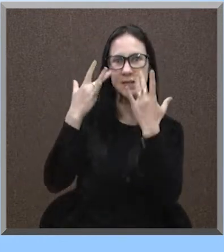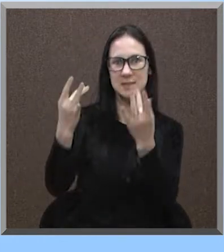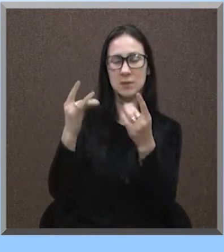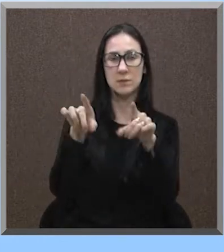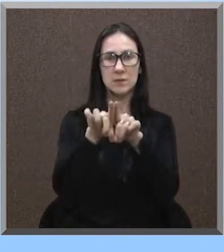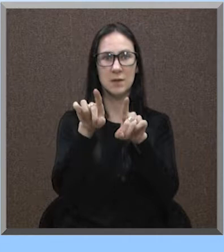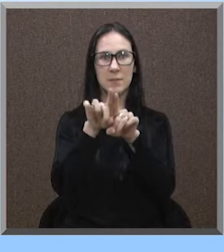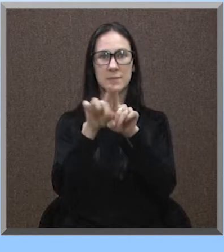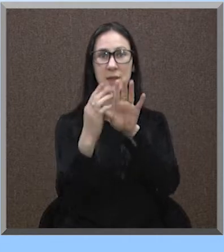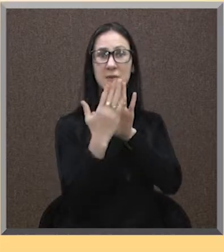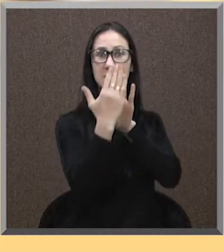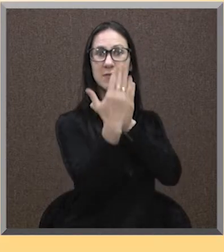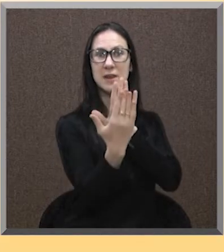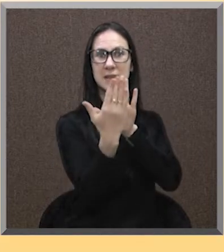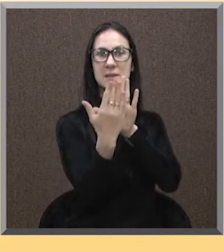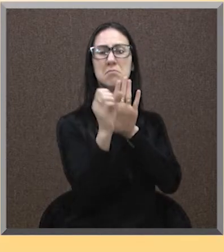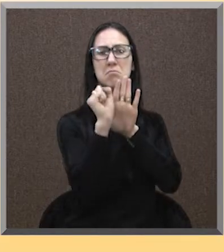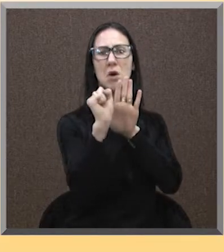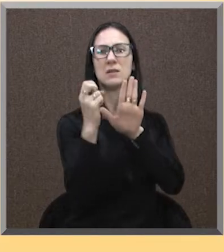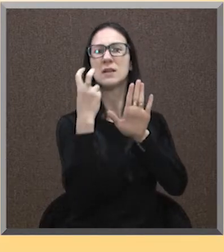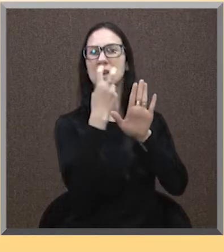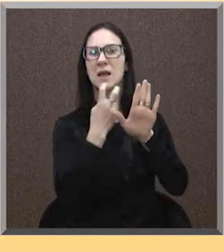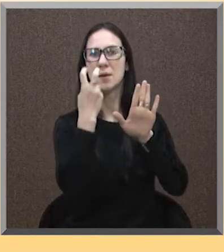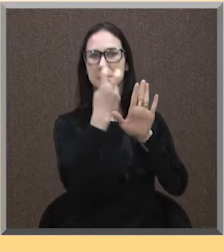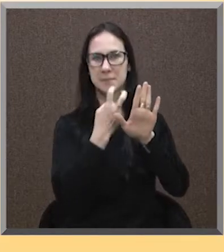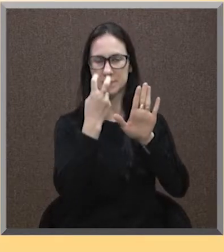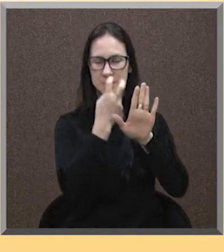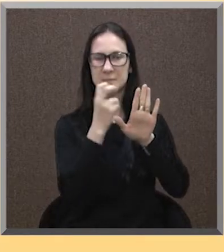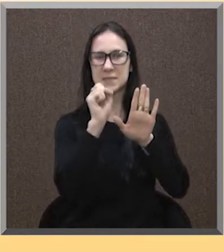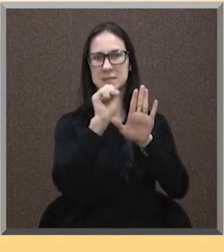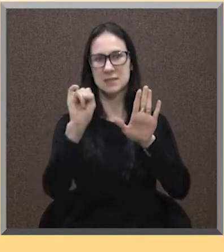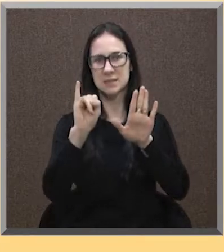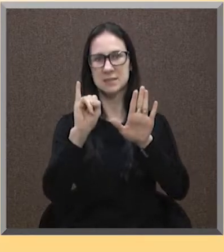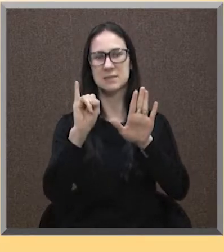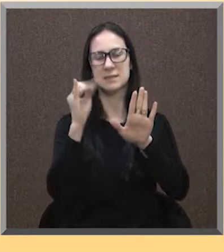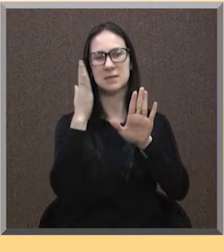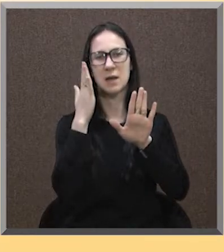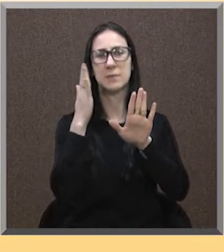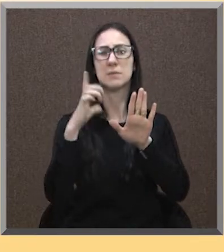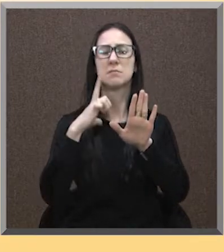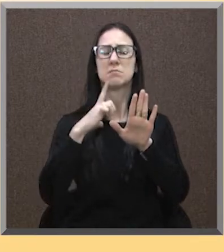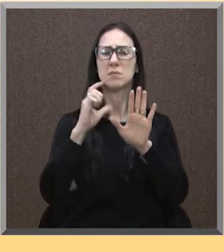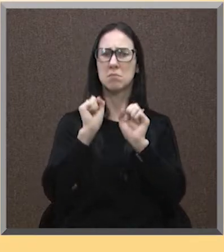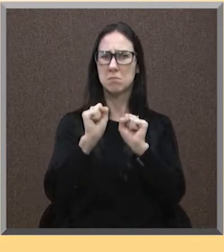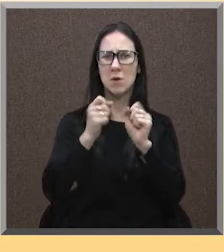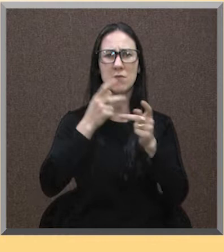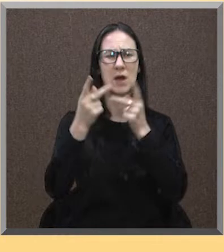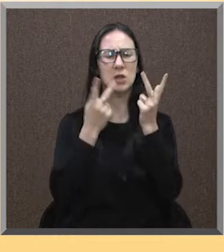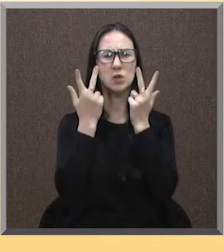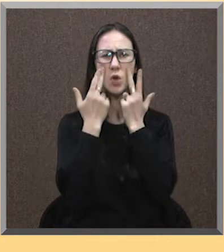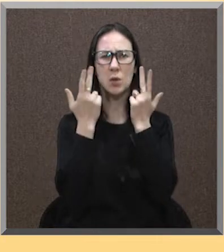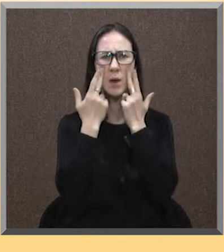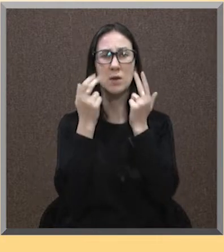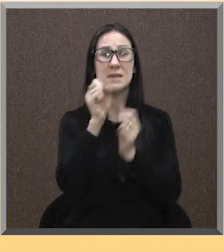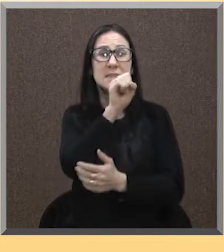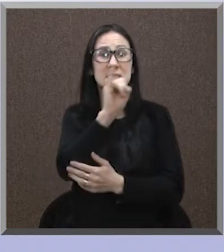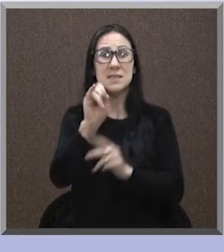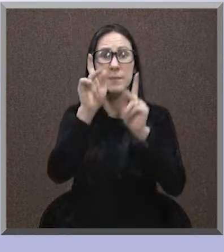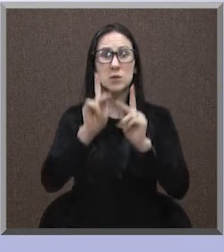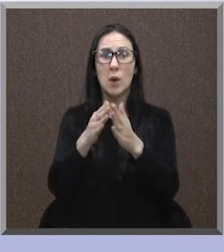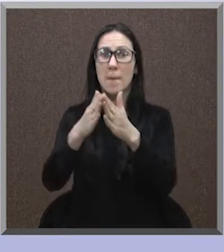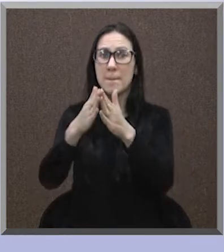fazer a leitura labial se souber. Fale na altura e na velocidade normal, a não ser que peçam para falar mais devagar ou mais